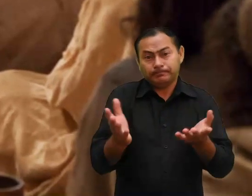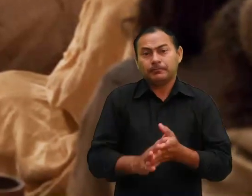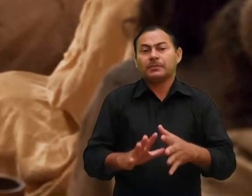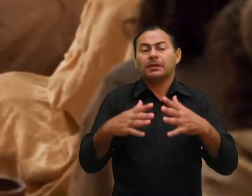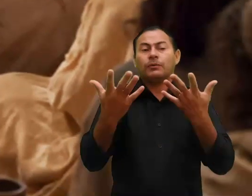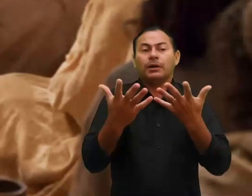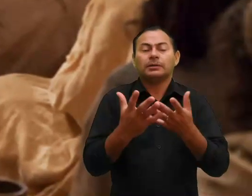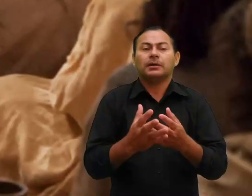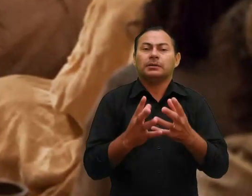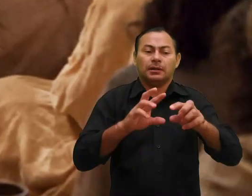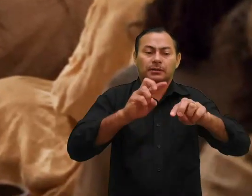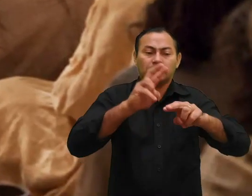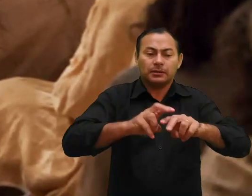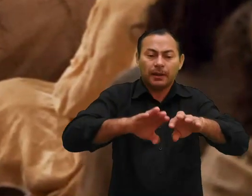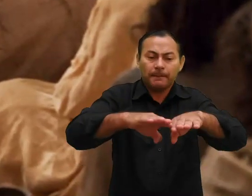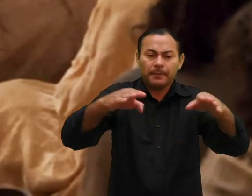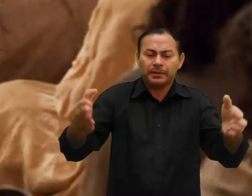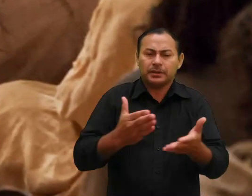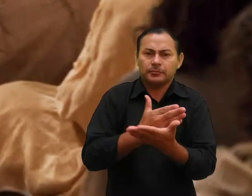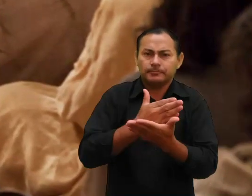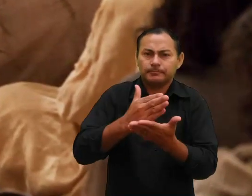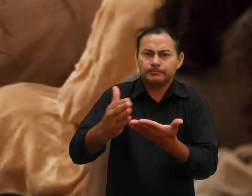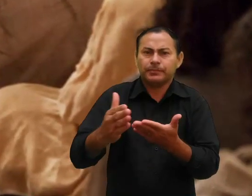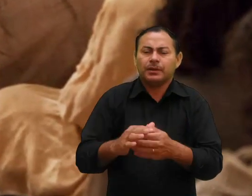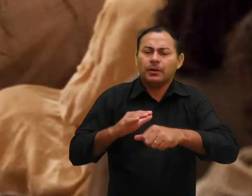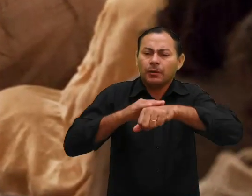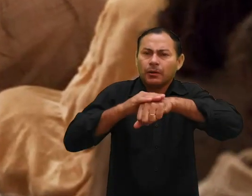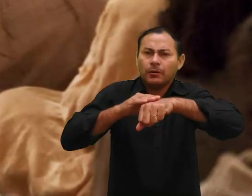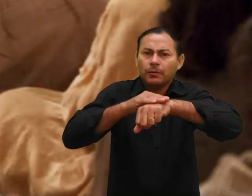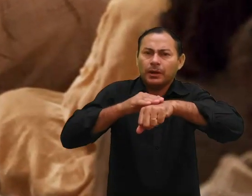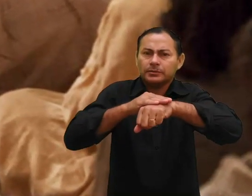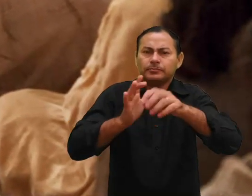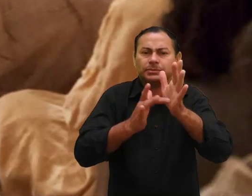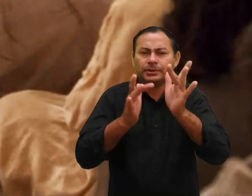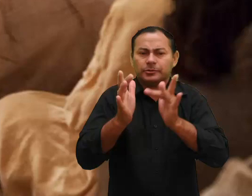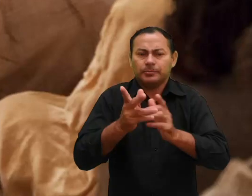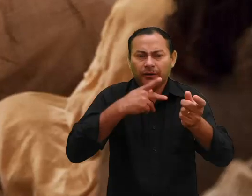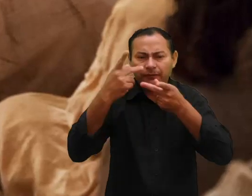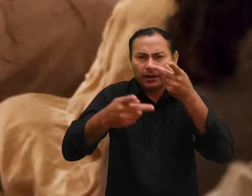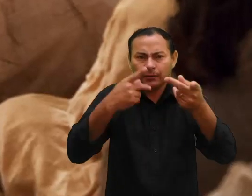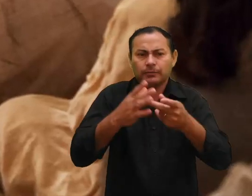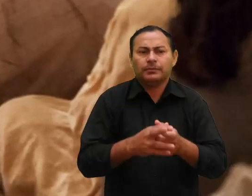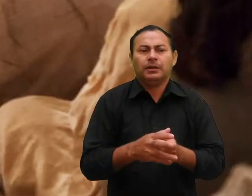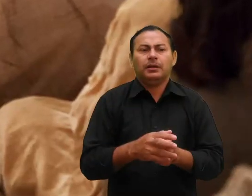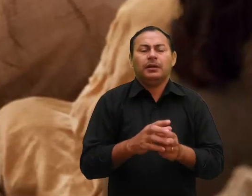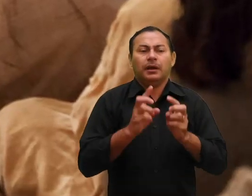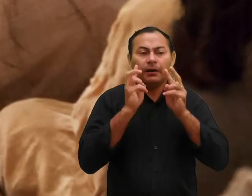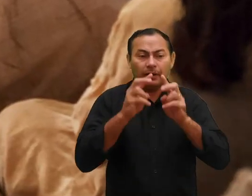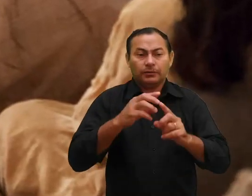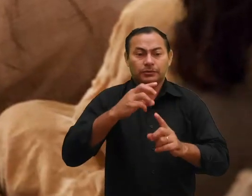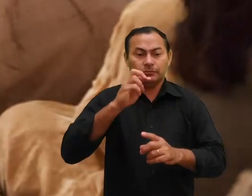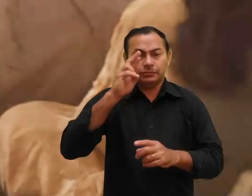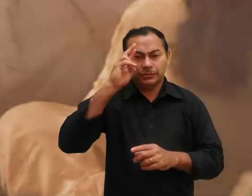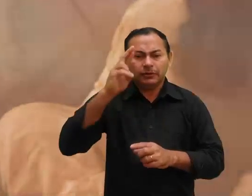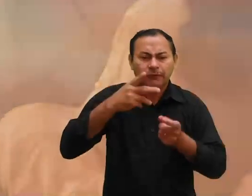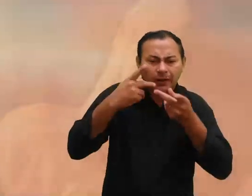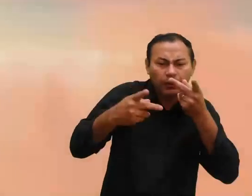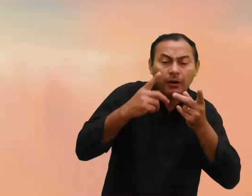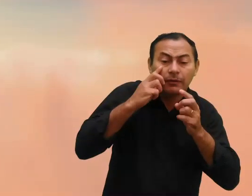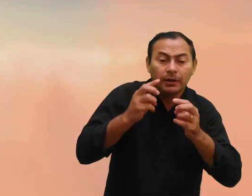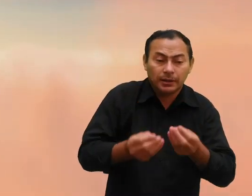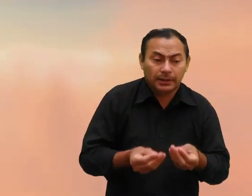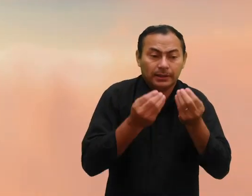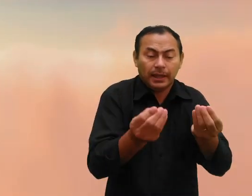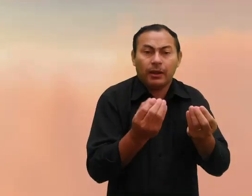faziam. Enquanto estava à mesa, ele iniciou-se ali uma conversa. Jesus disse o seguinte a seu anfitrião: quando você der